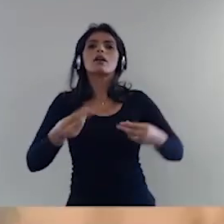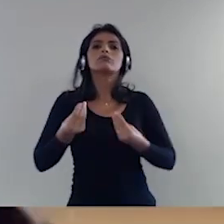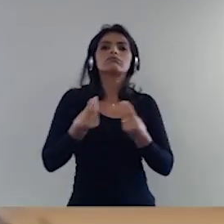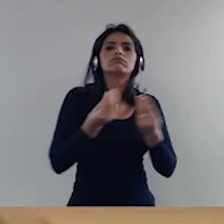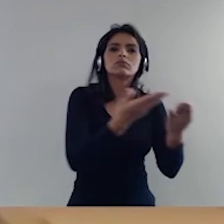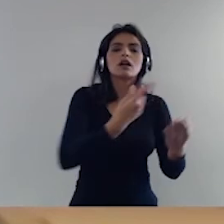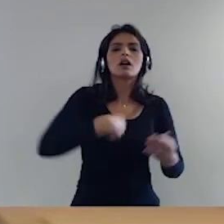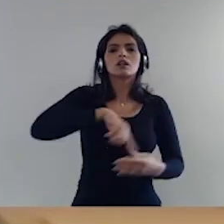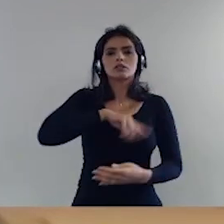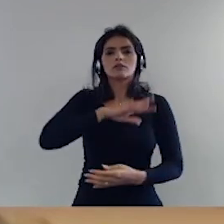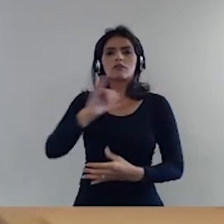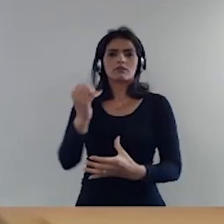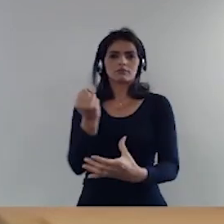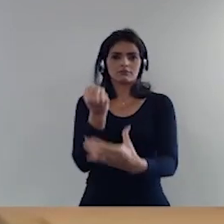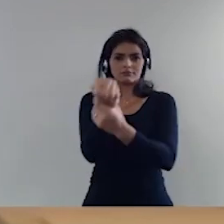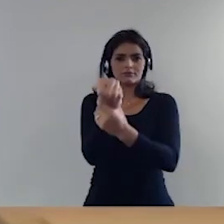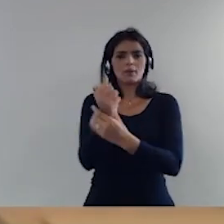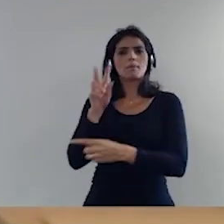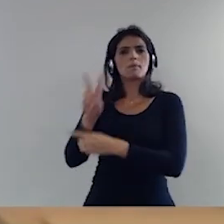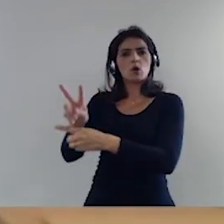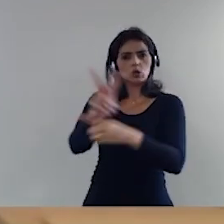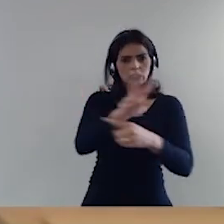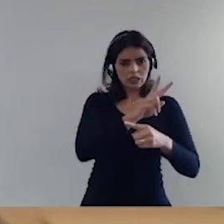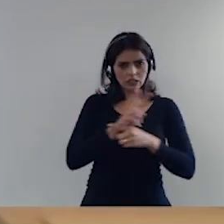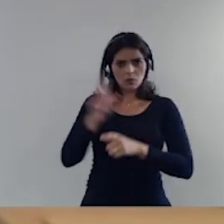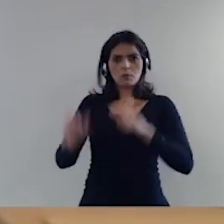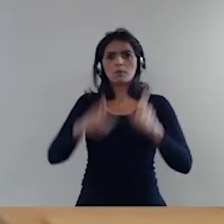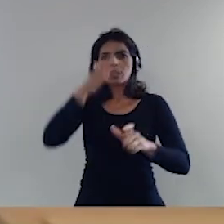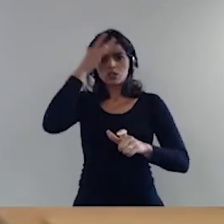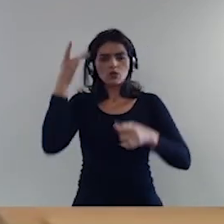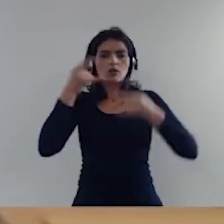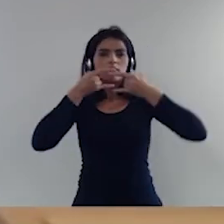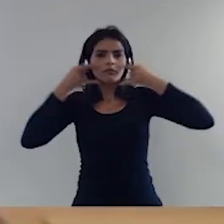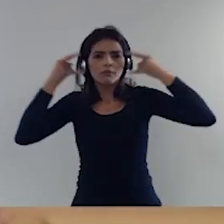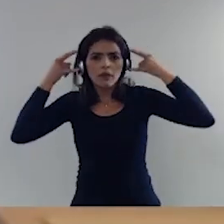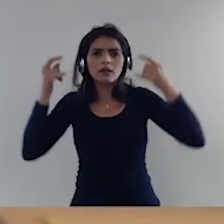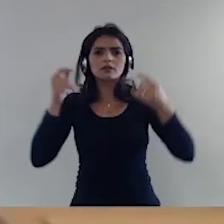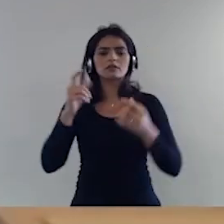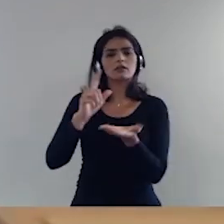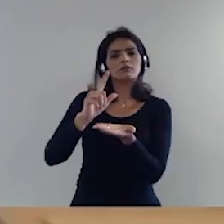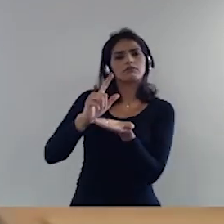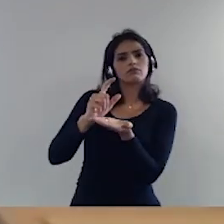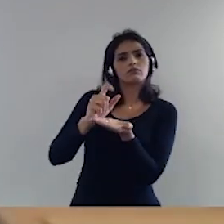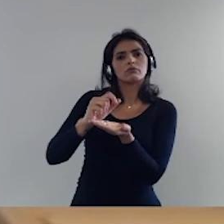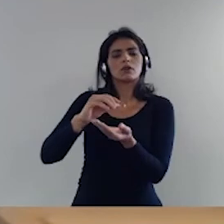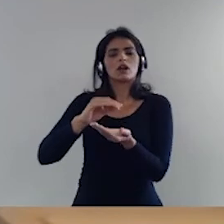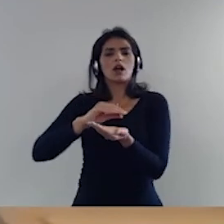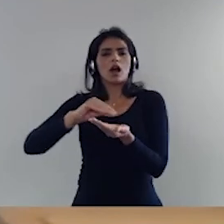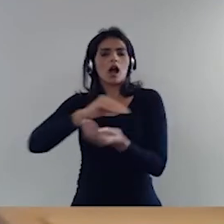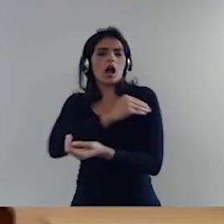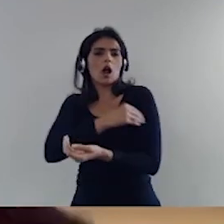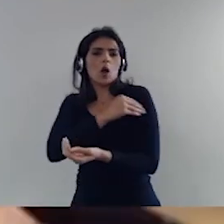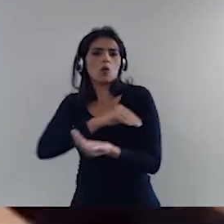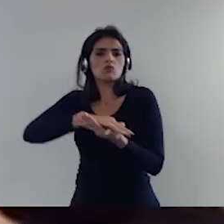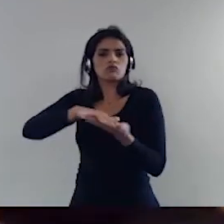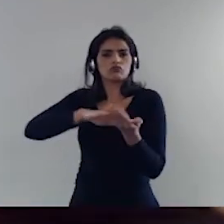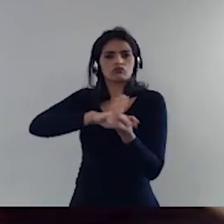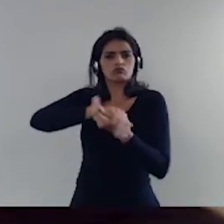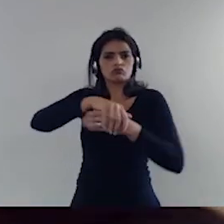nós vamos assegurar a proteção dos mesários e da população, com máscaras, álcool